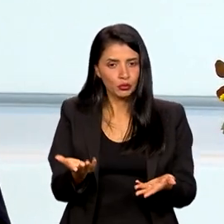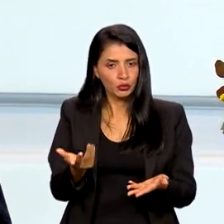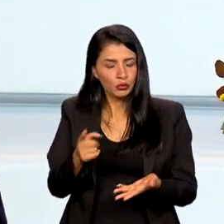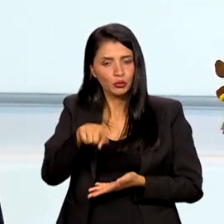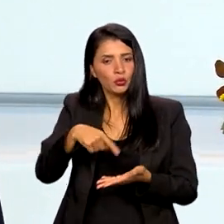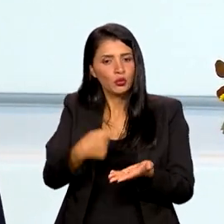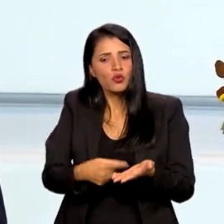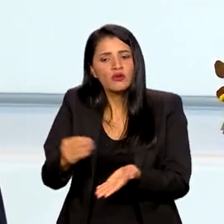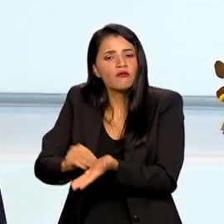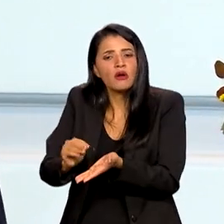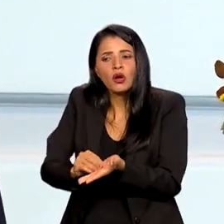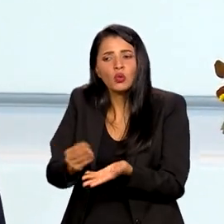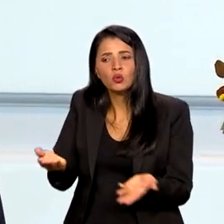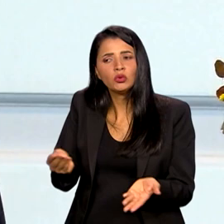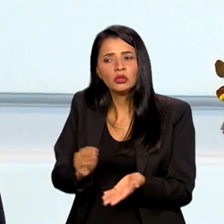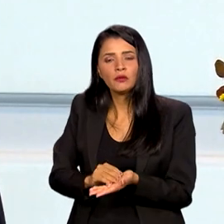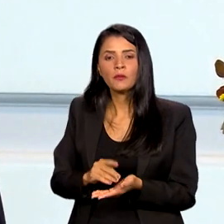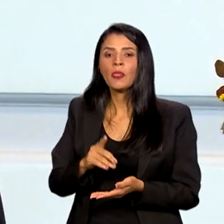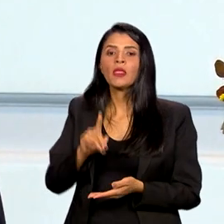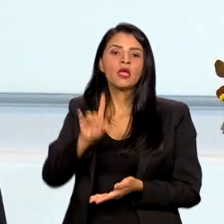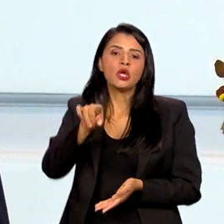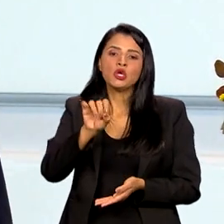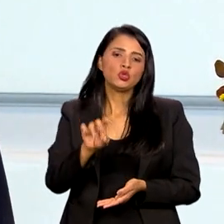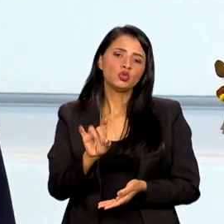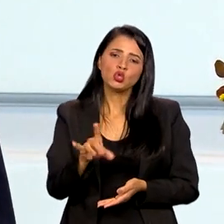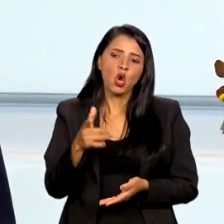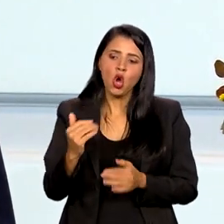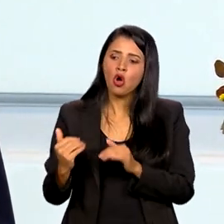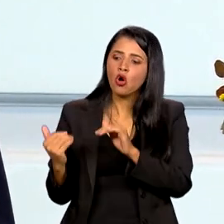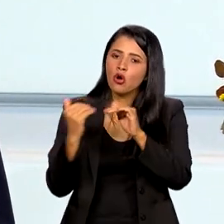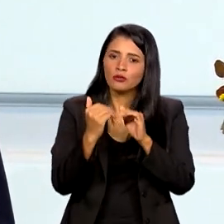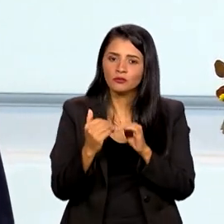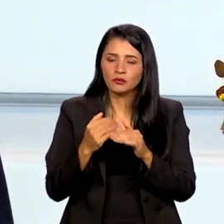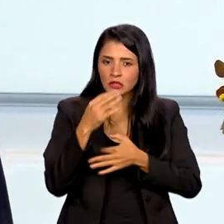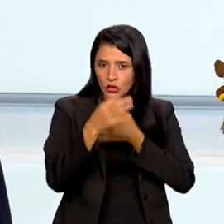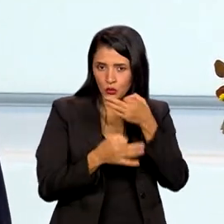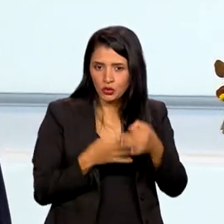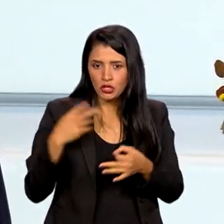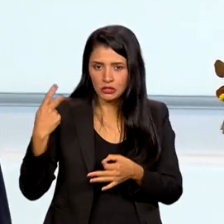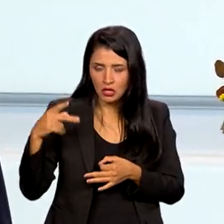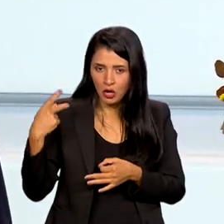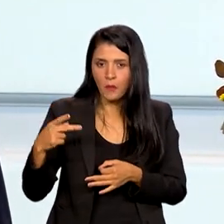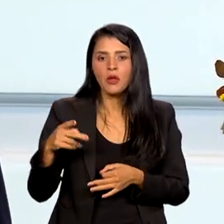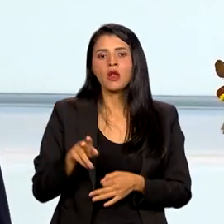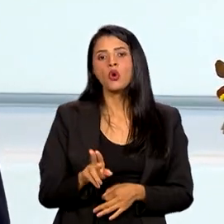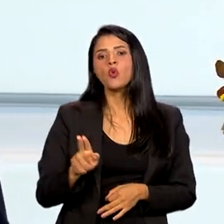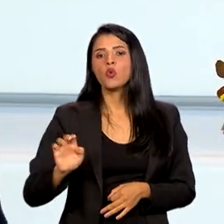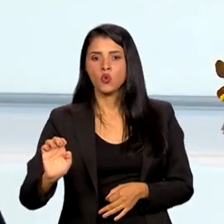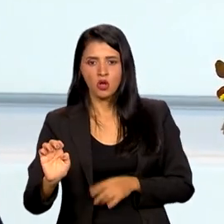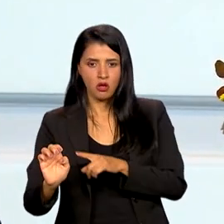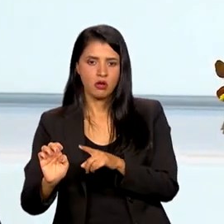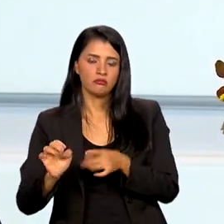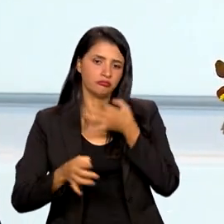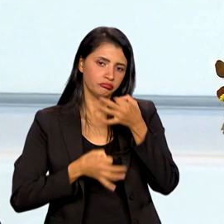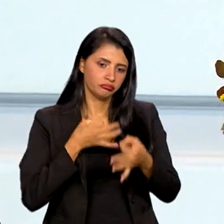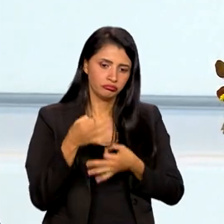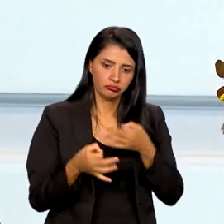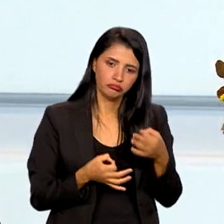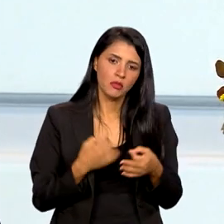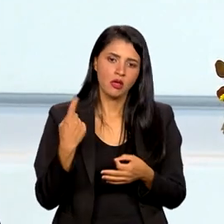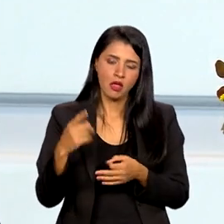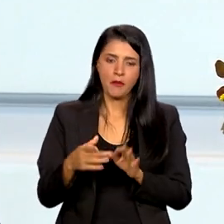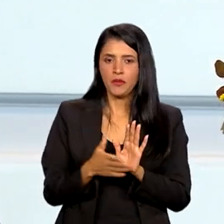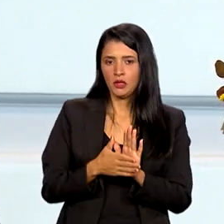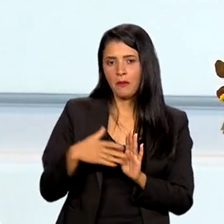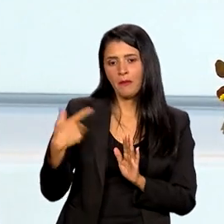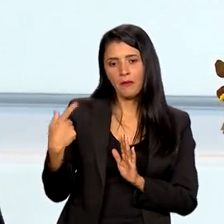só um equilíbrio nas condições sugeridas pela União Europeia, daquelas que são